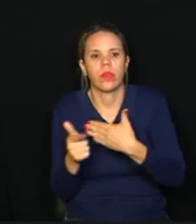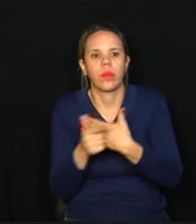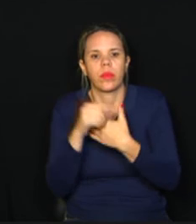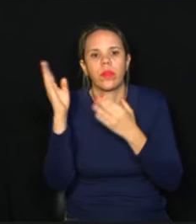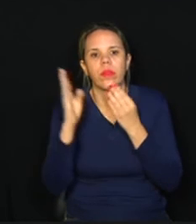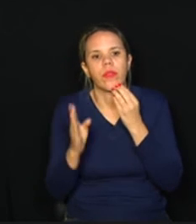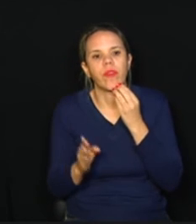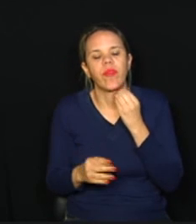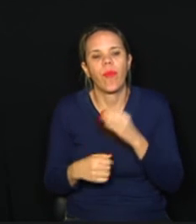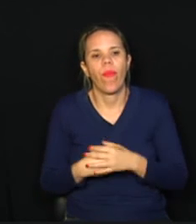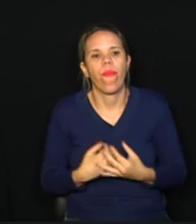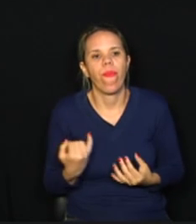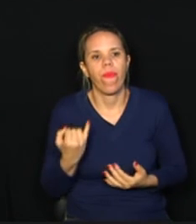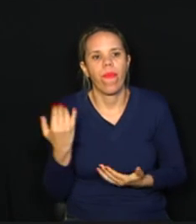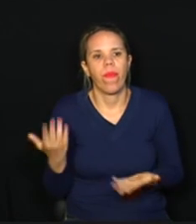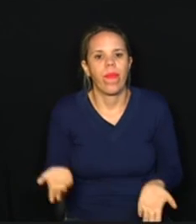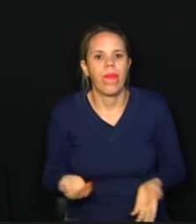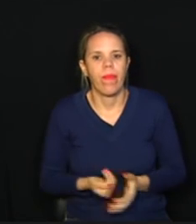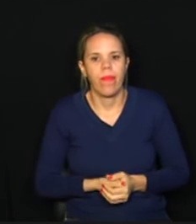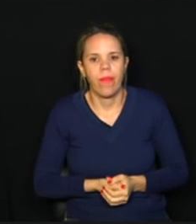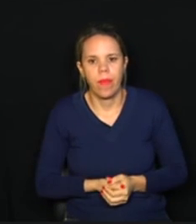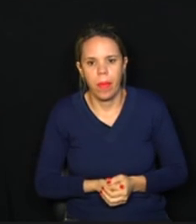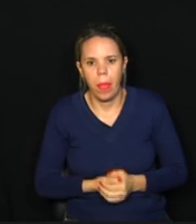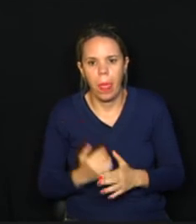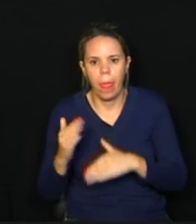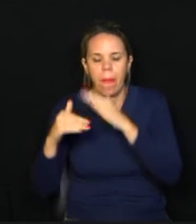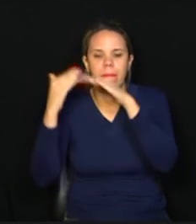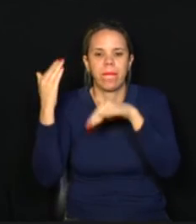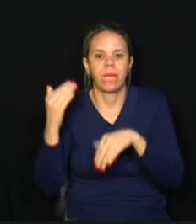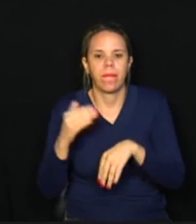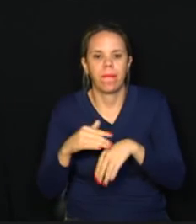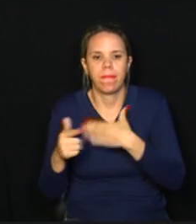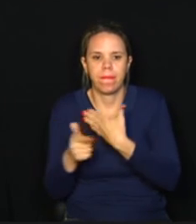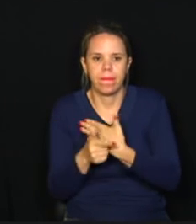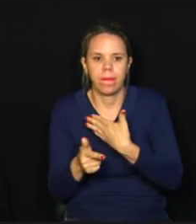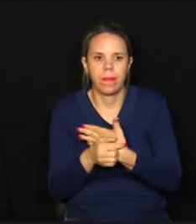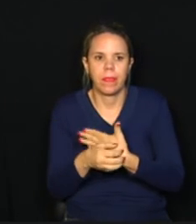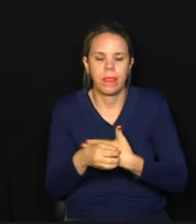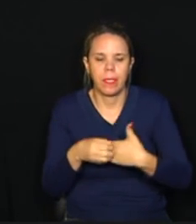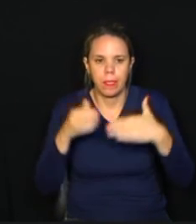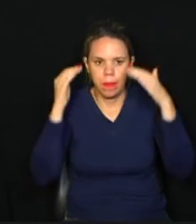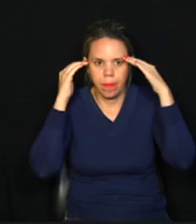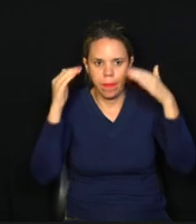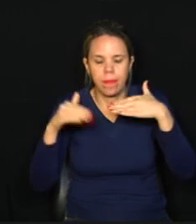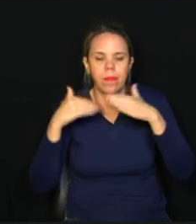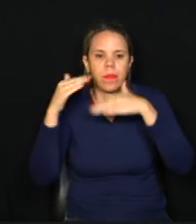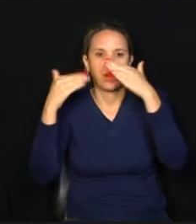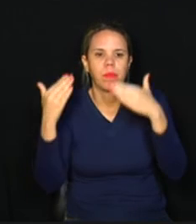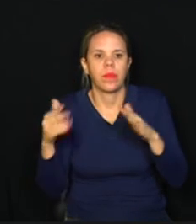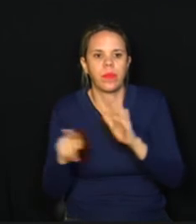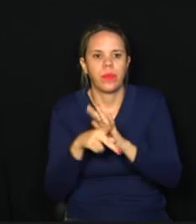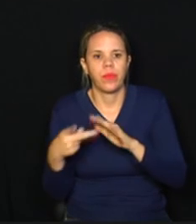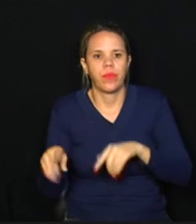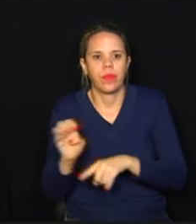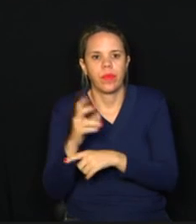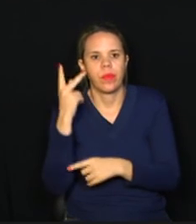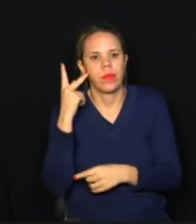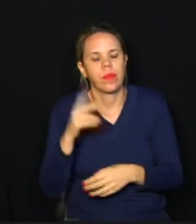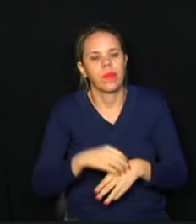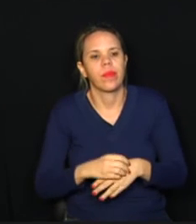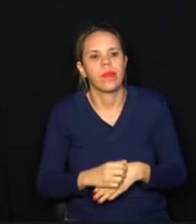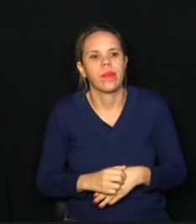nacional muito relevante, para além do papel que cumpre também para o desenvolvimento do próprio Estado de São Paulo,